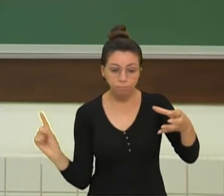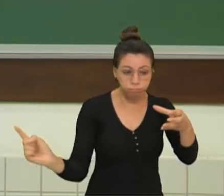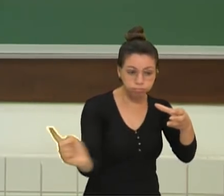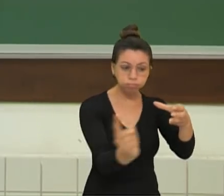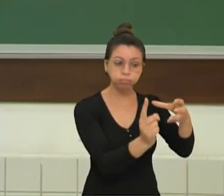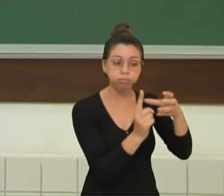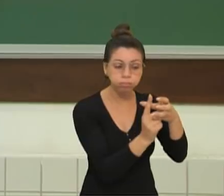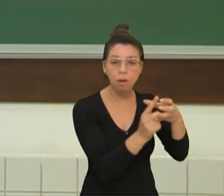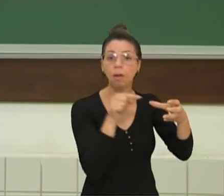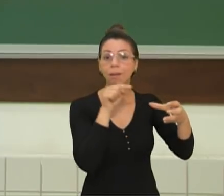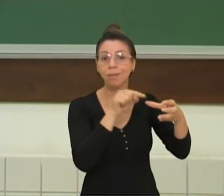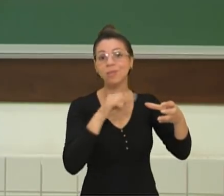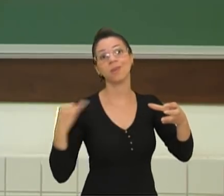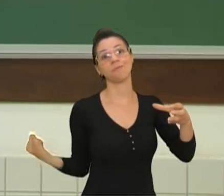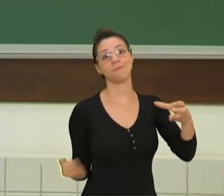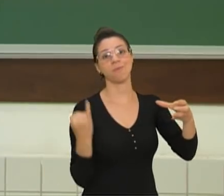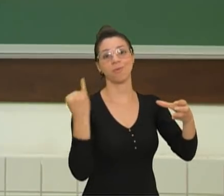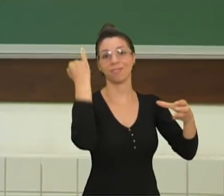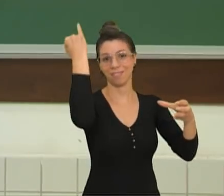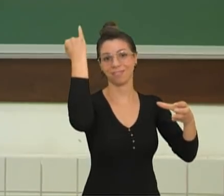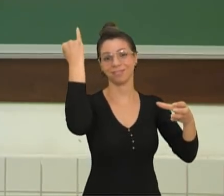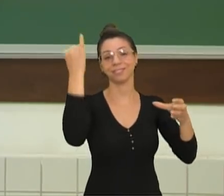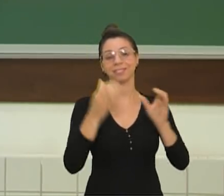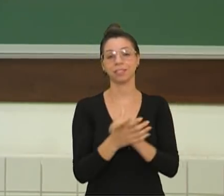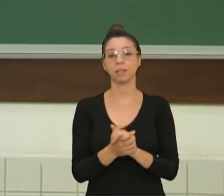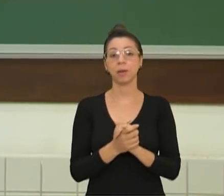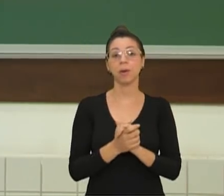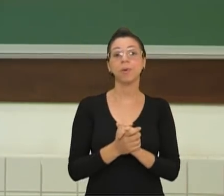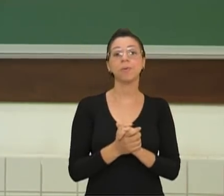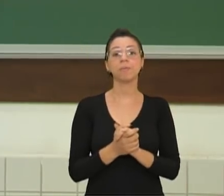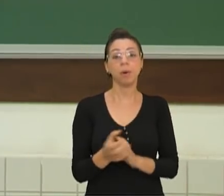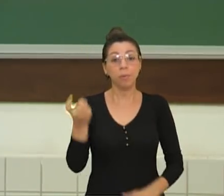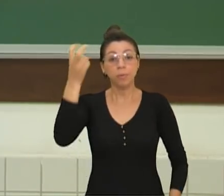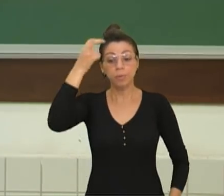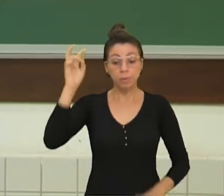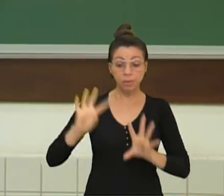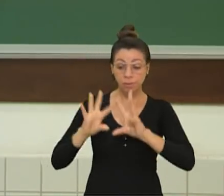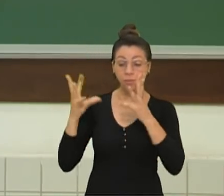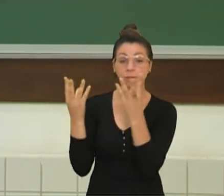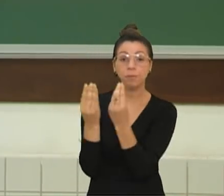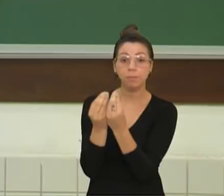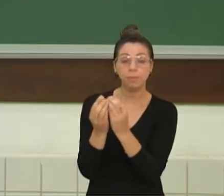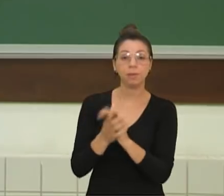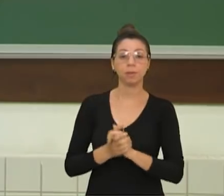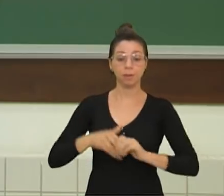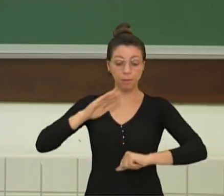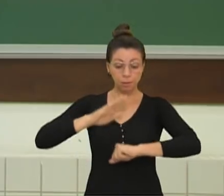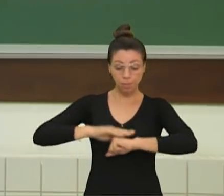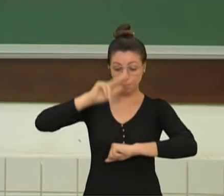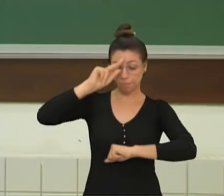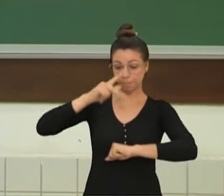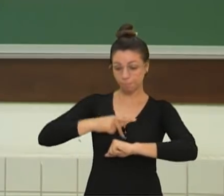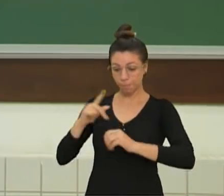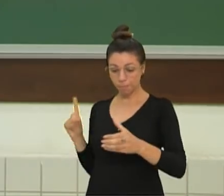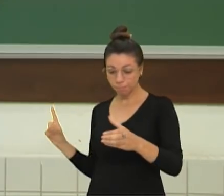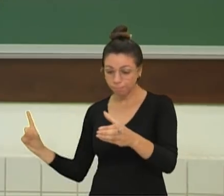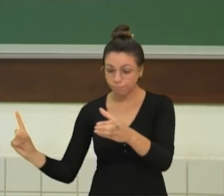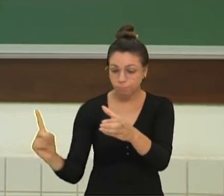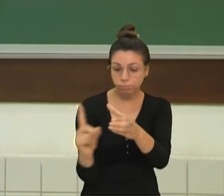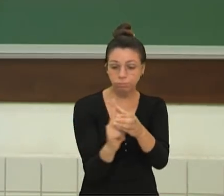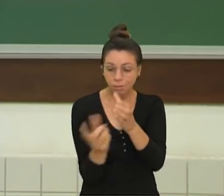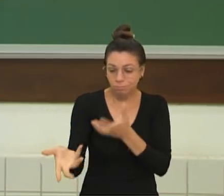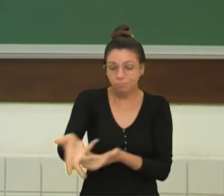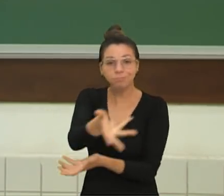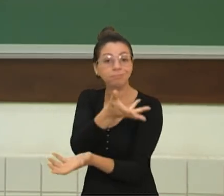inserida, onde está numa cultura tribal, uma cultura de família, onde cada um pode conviver-se um com